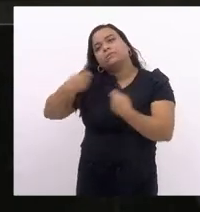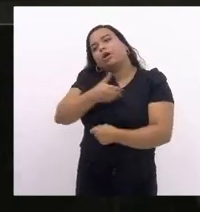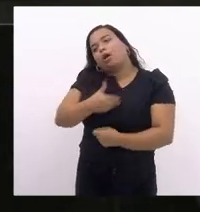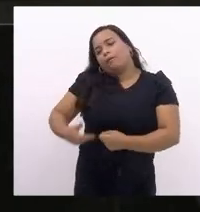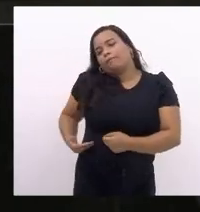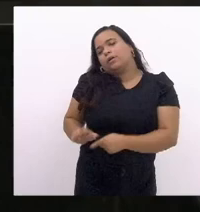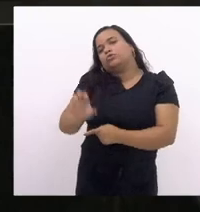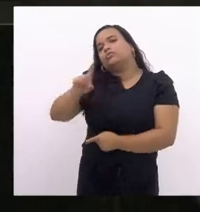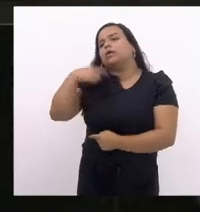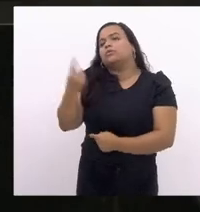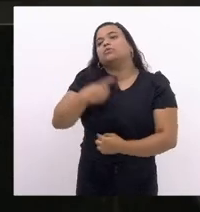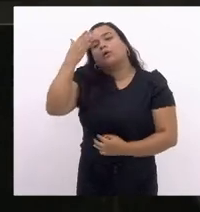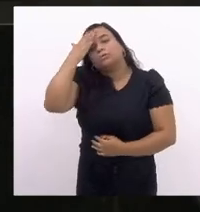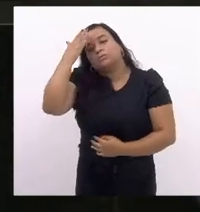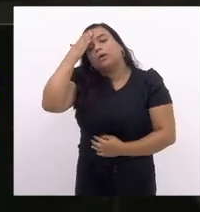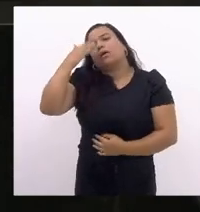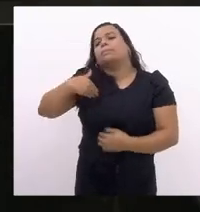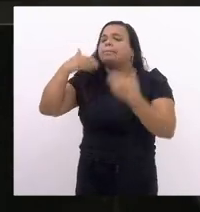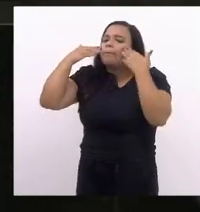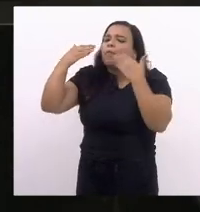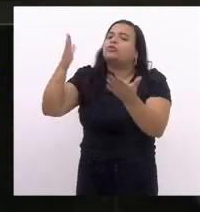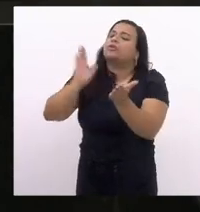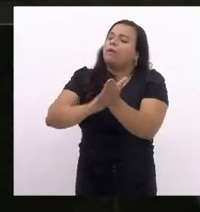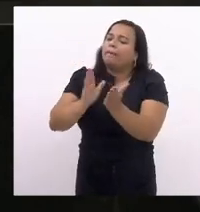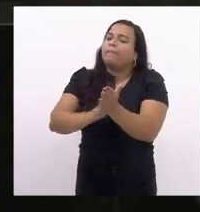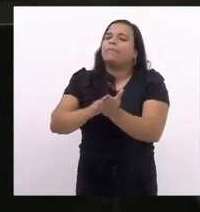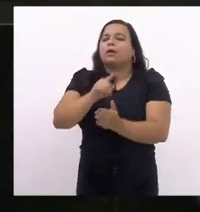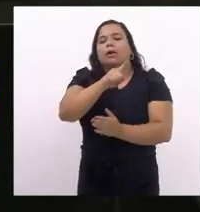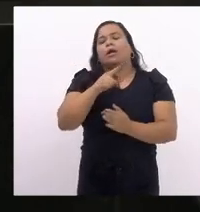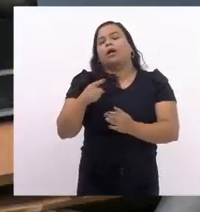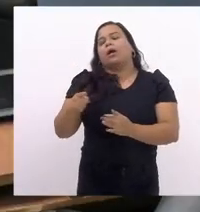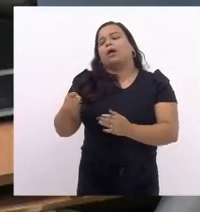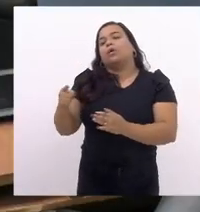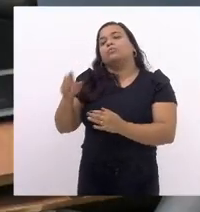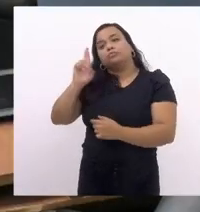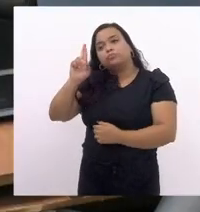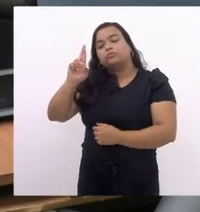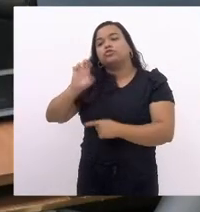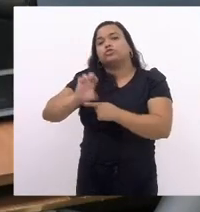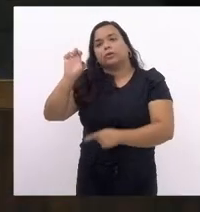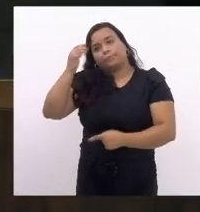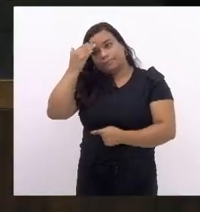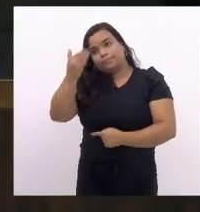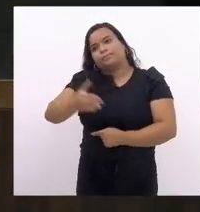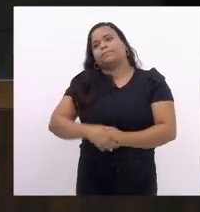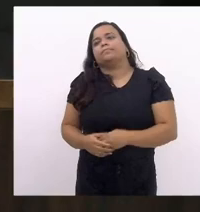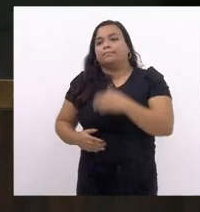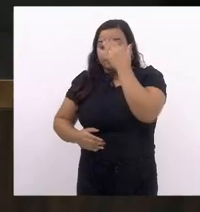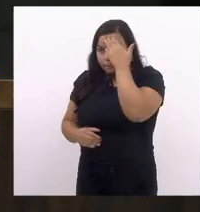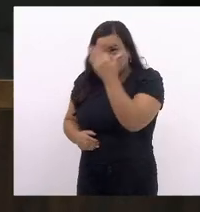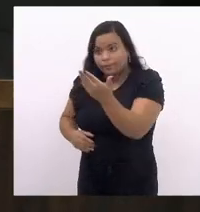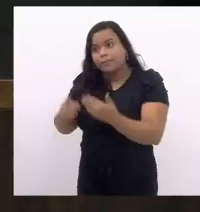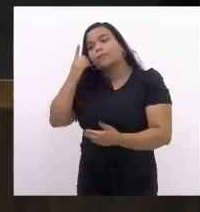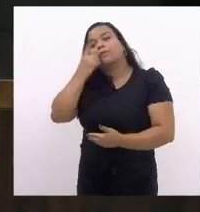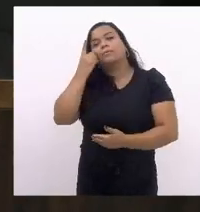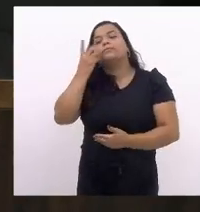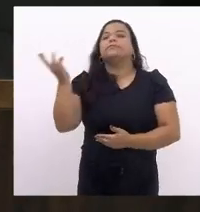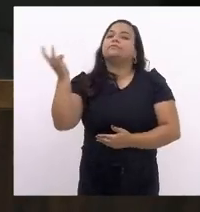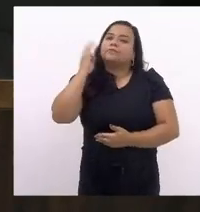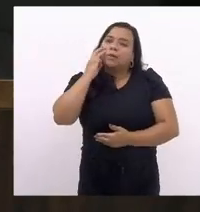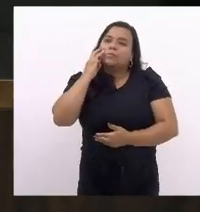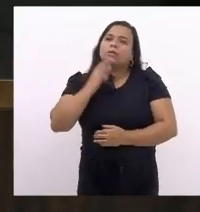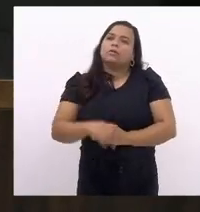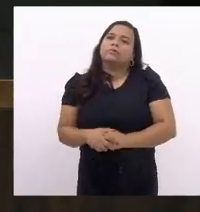e é isso que a gente vem aqui também sinalizar e cobrar da autoridade estadual. Muito obrigado. Agradecendo ao deputado Valdec, dizer